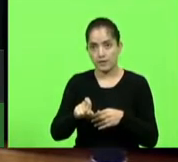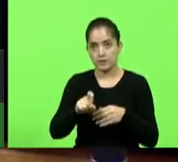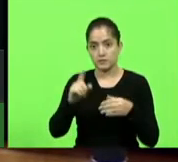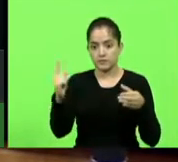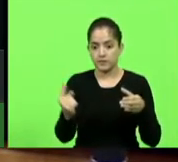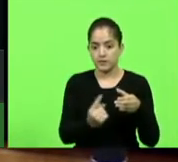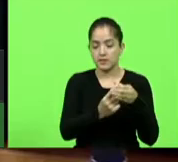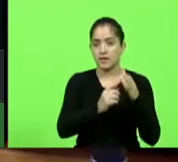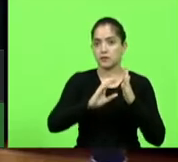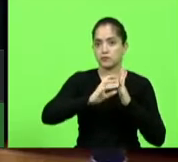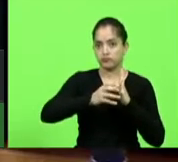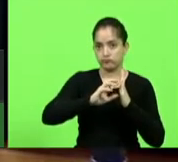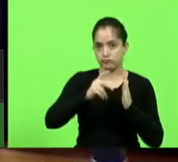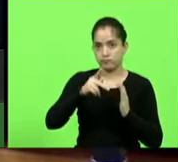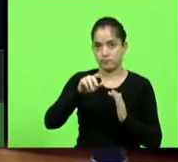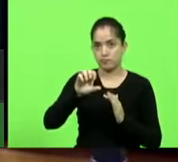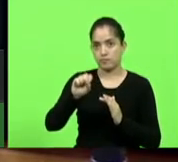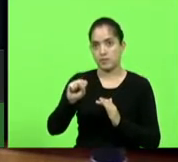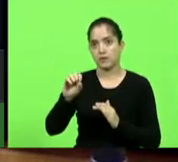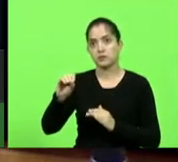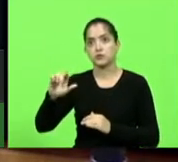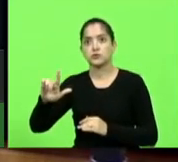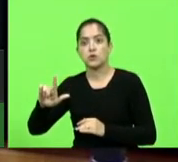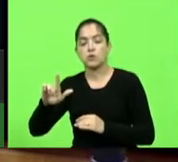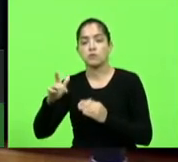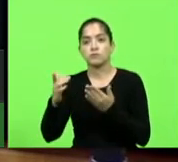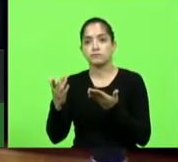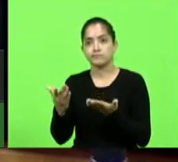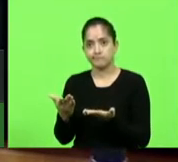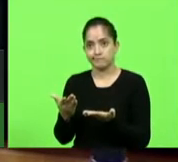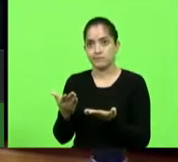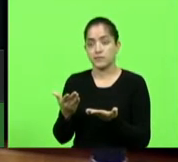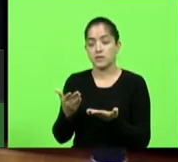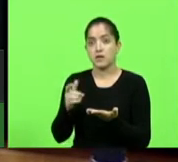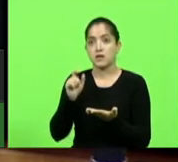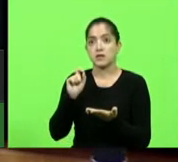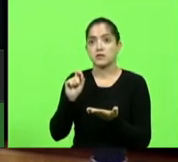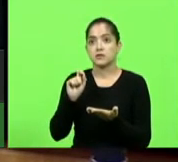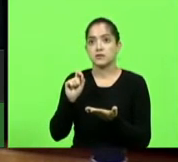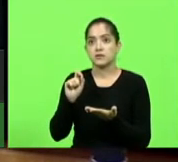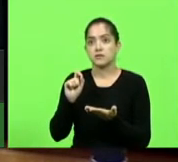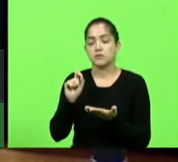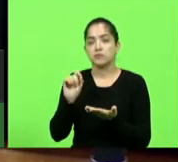divergências político-ideológicas. Este caso, na verdade, ele já ficou